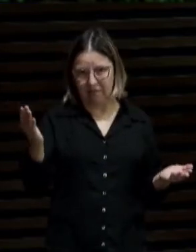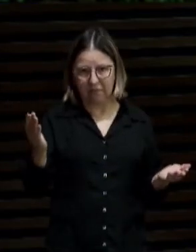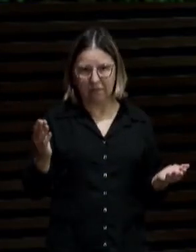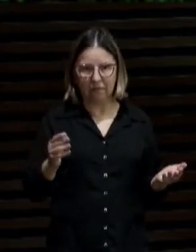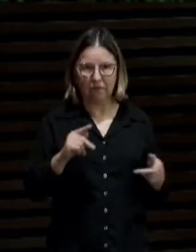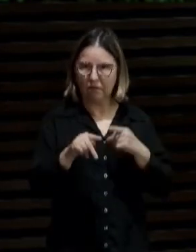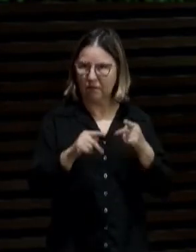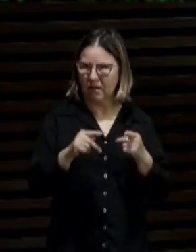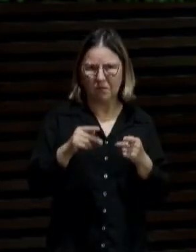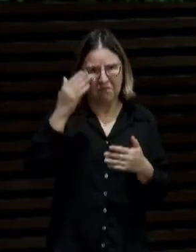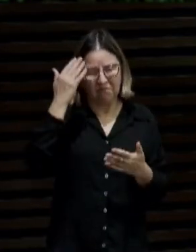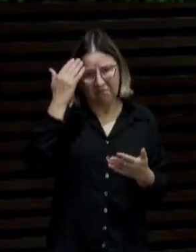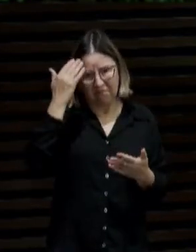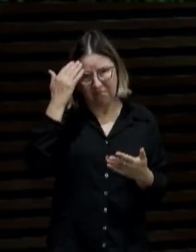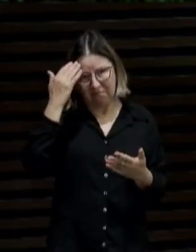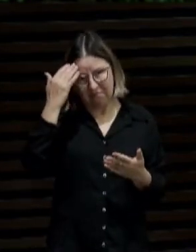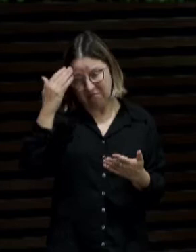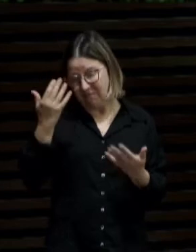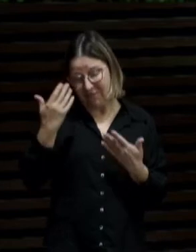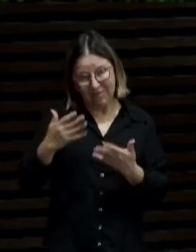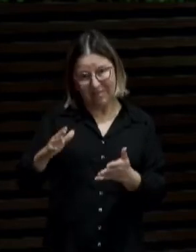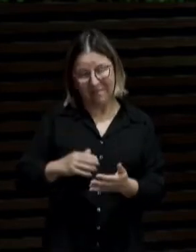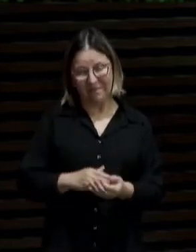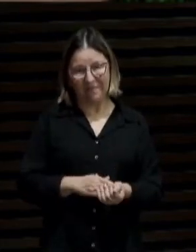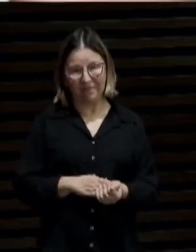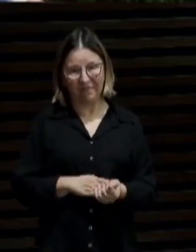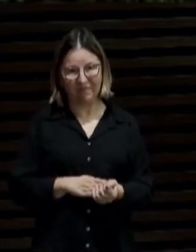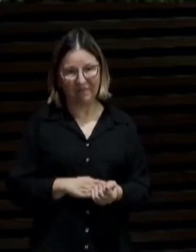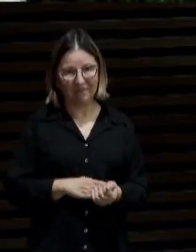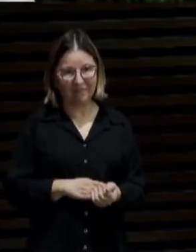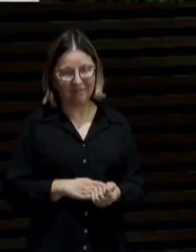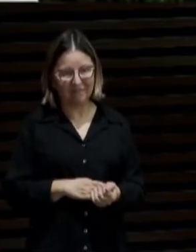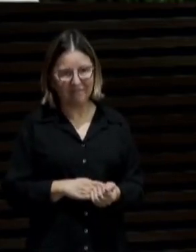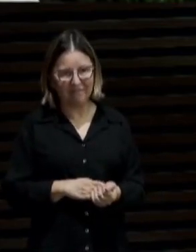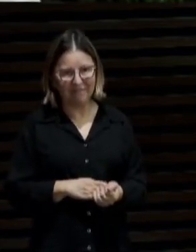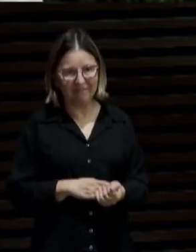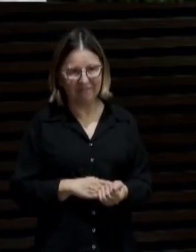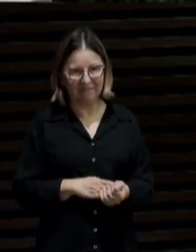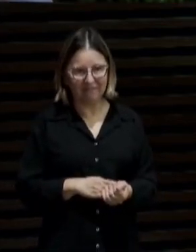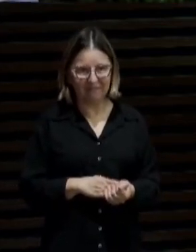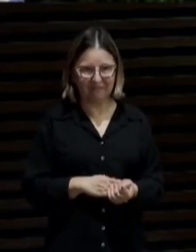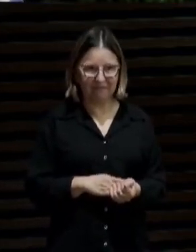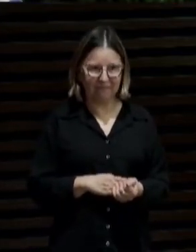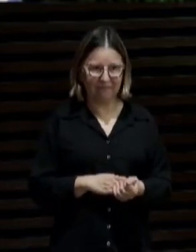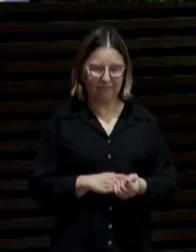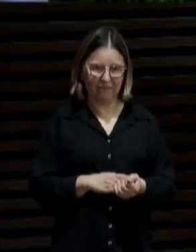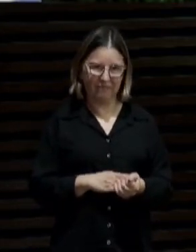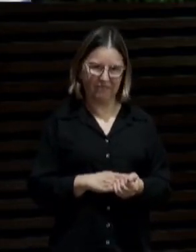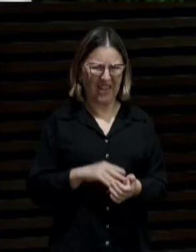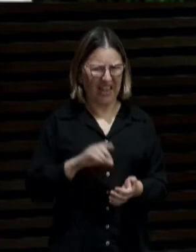só crer? Pensa no tanto de atrocidade que algumas pessoas fizeram. É só